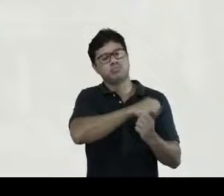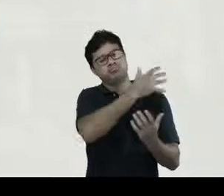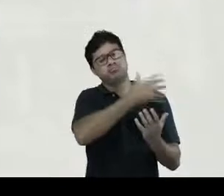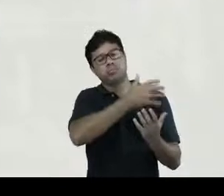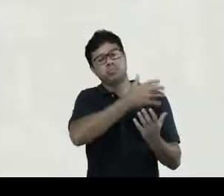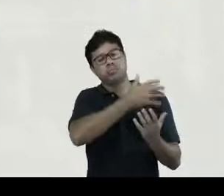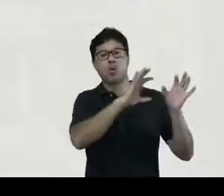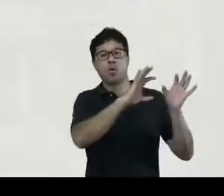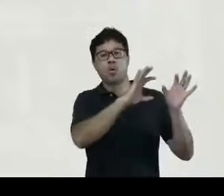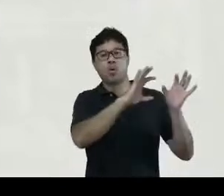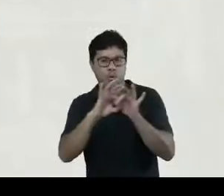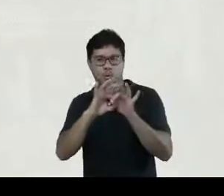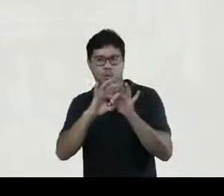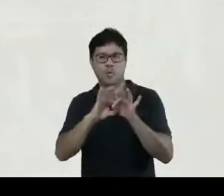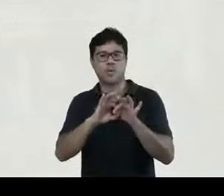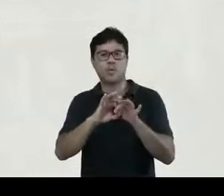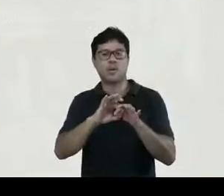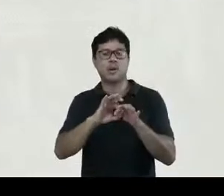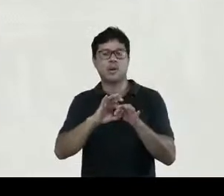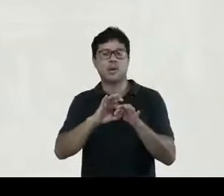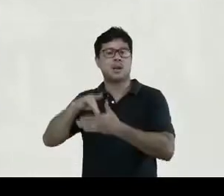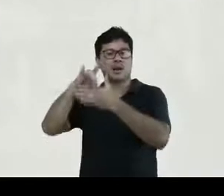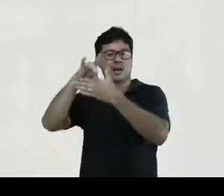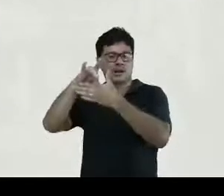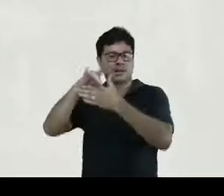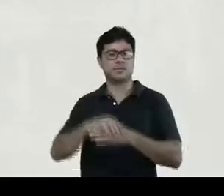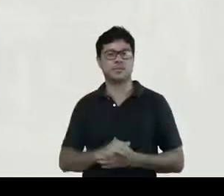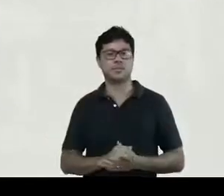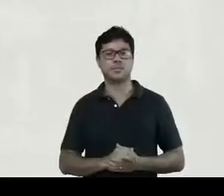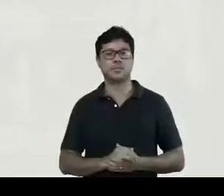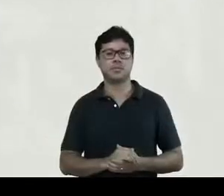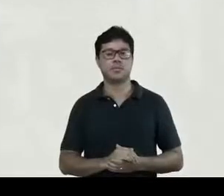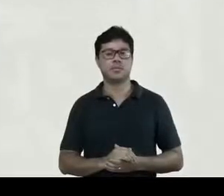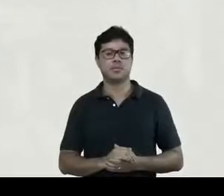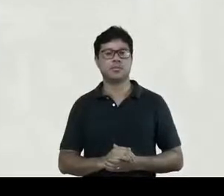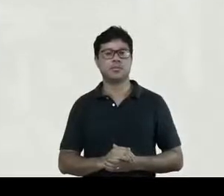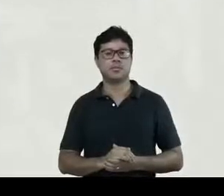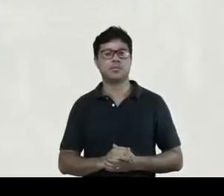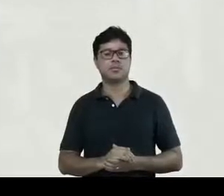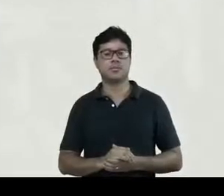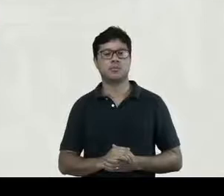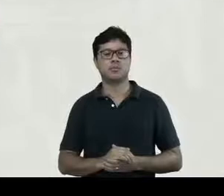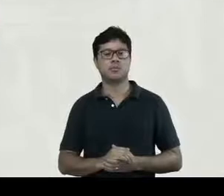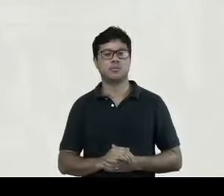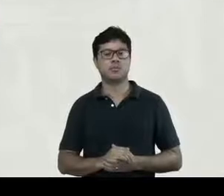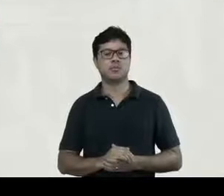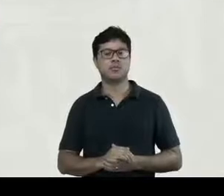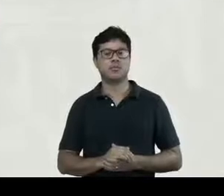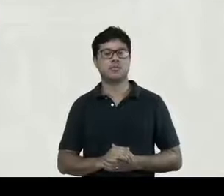anos no contexto do LIBR e Rare Books and Special Collection Section da IFLA.